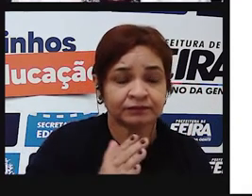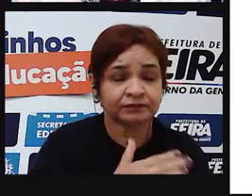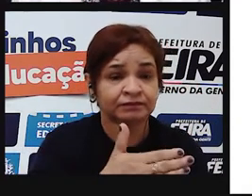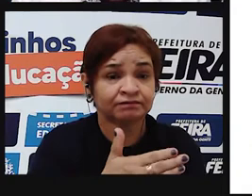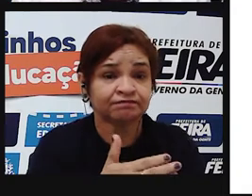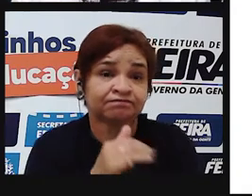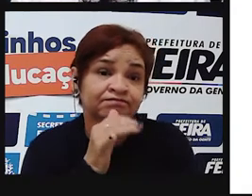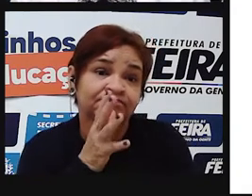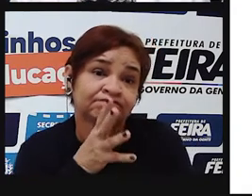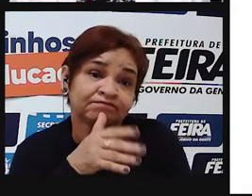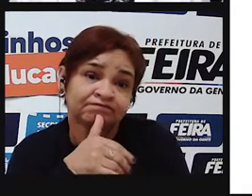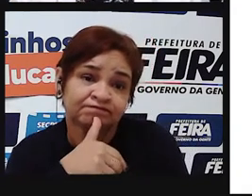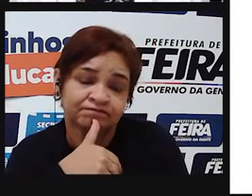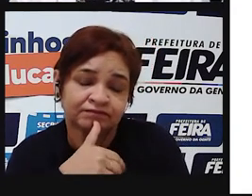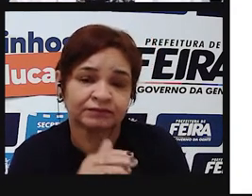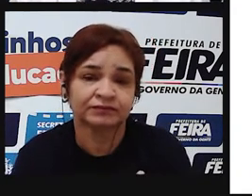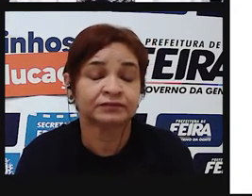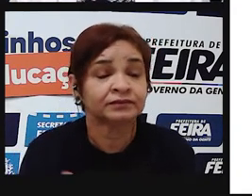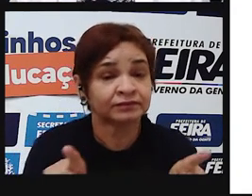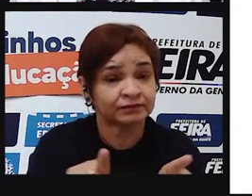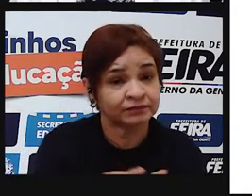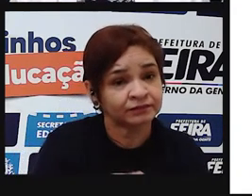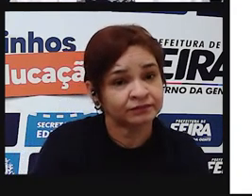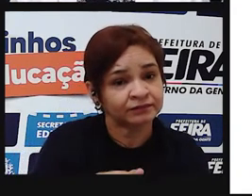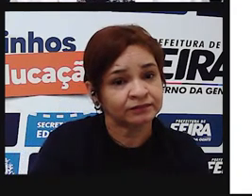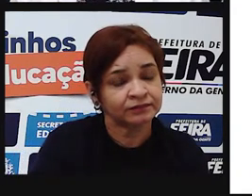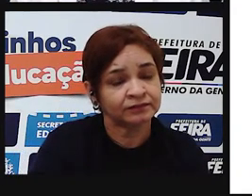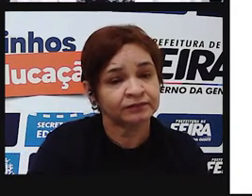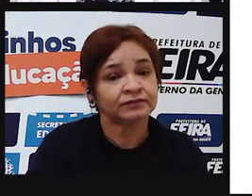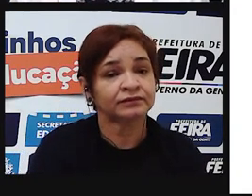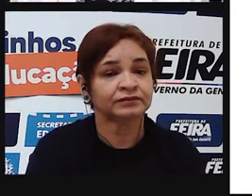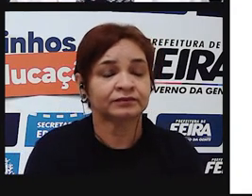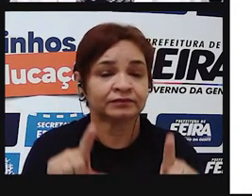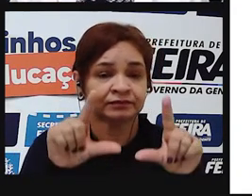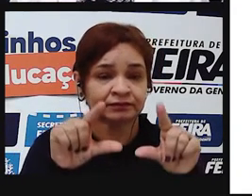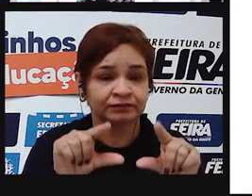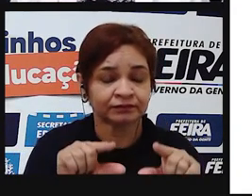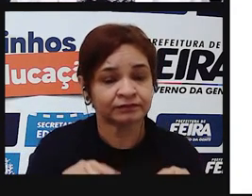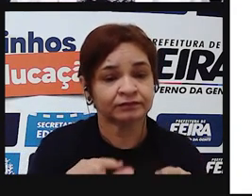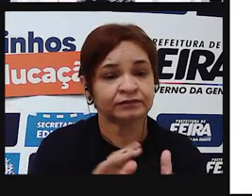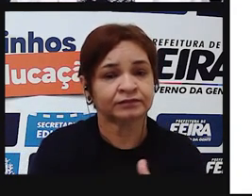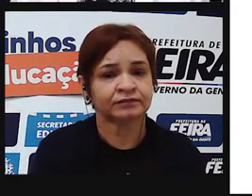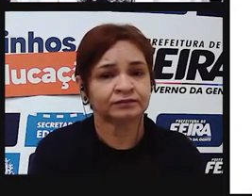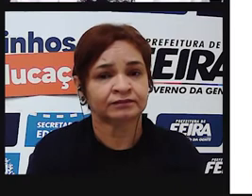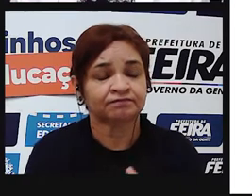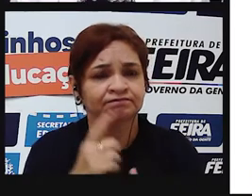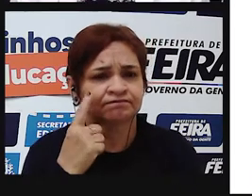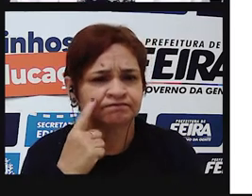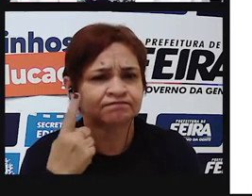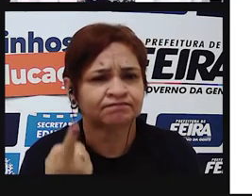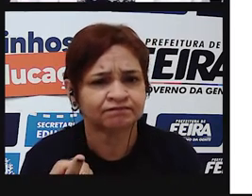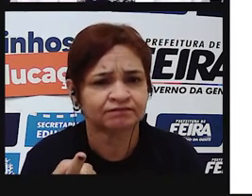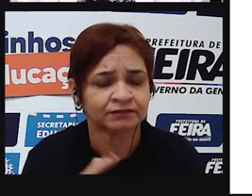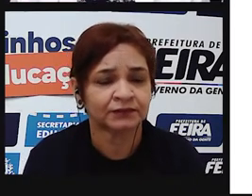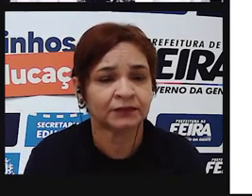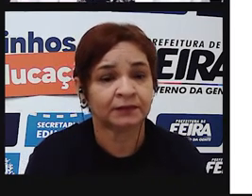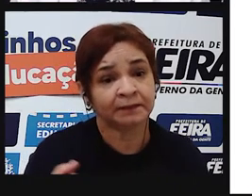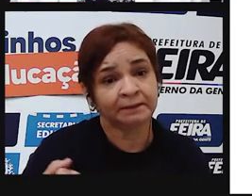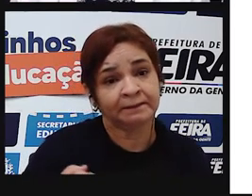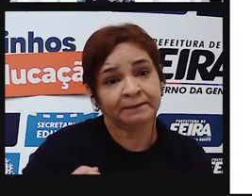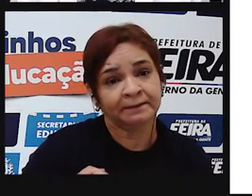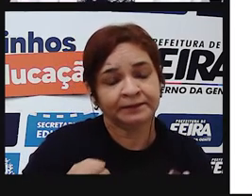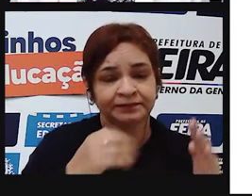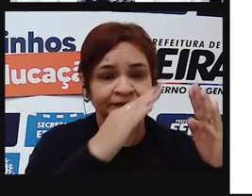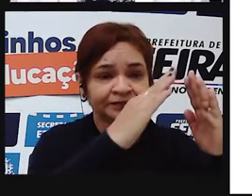morosa. Além disso, diminuiu especialmente e de modo notável o número de